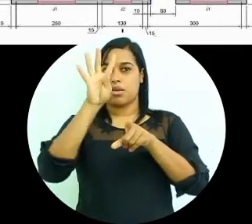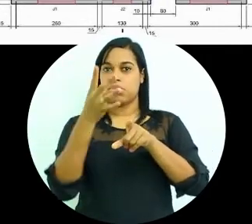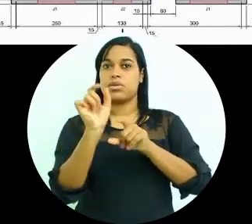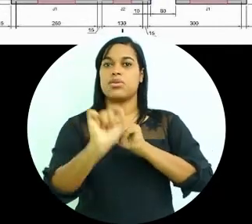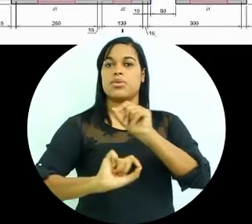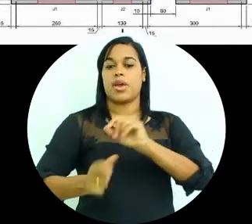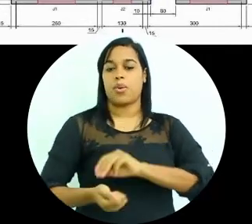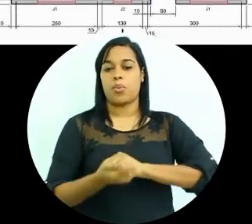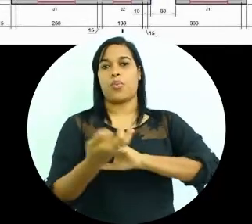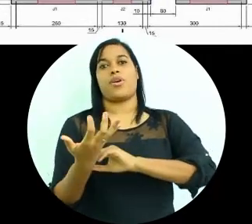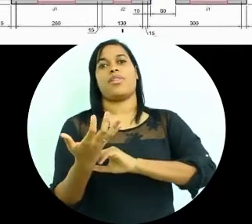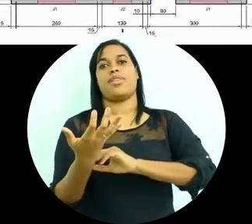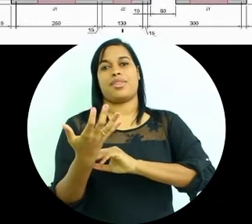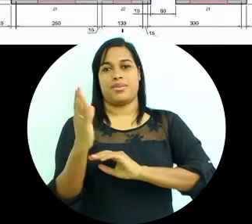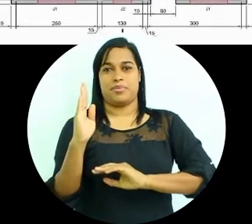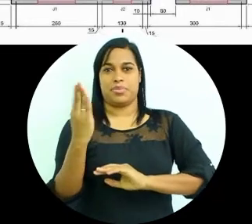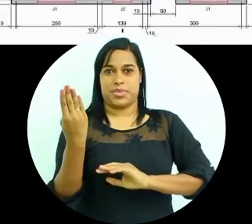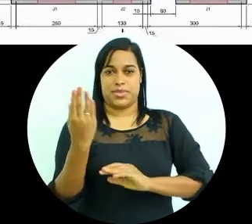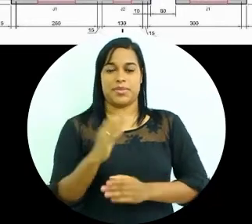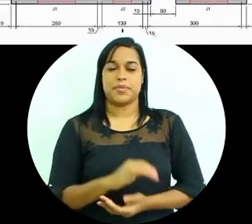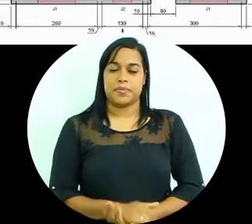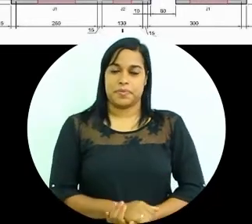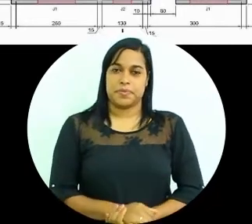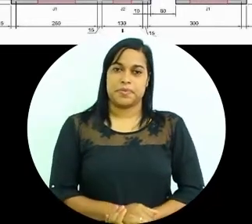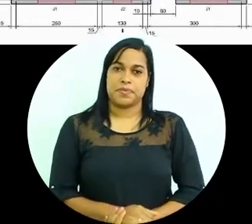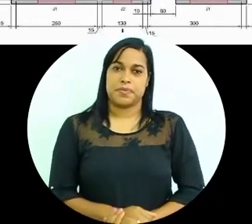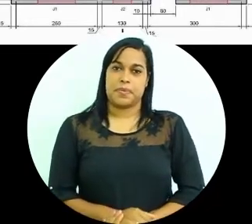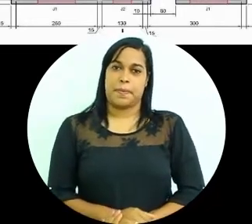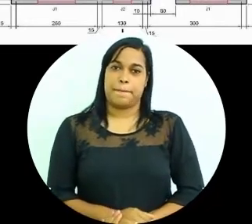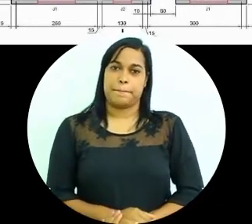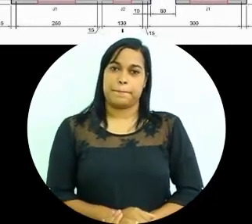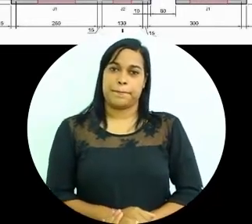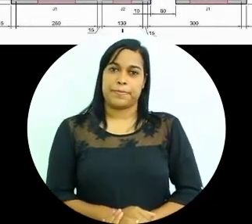também o volume do banheiro.